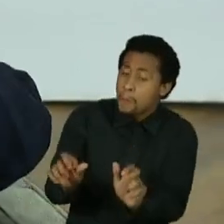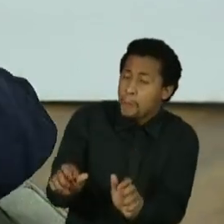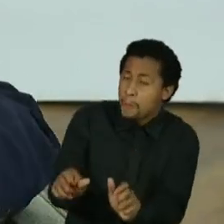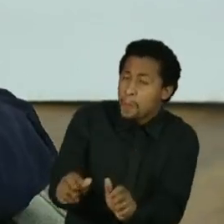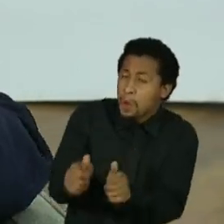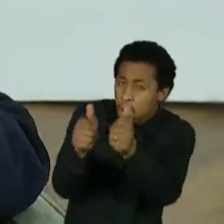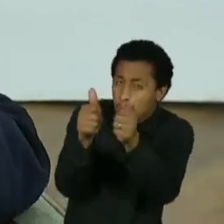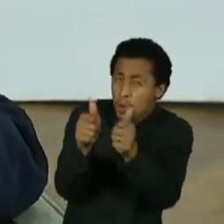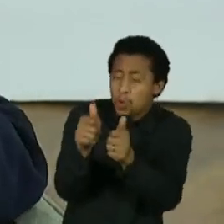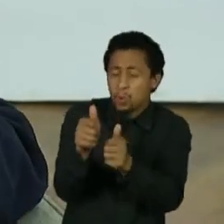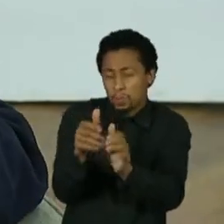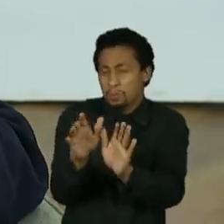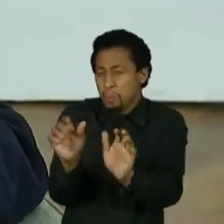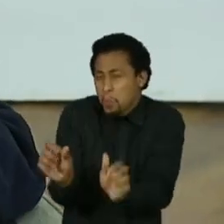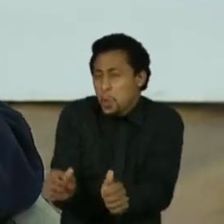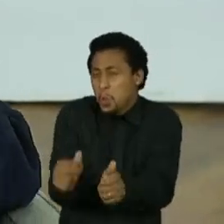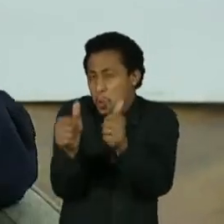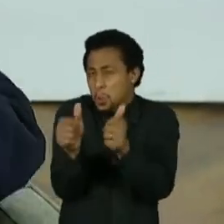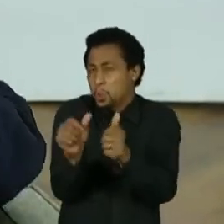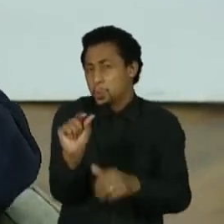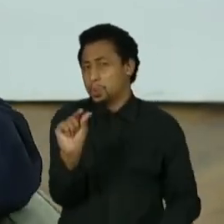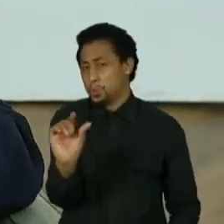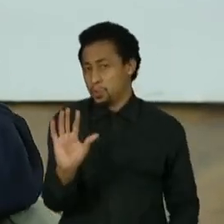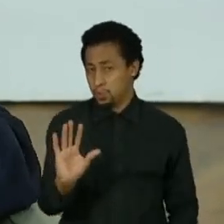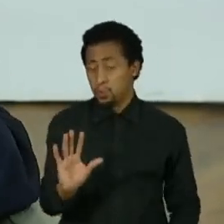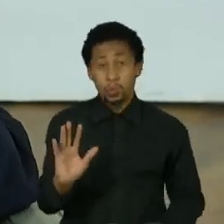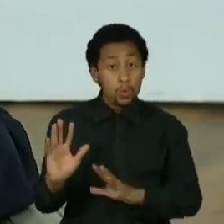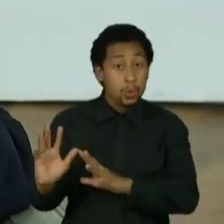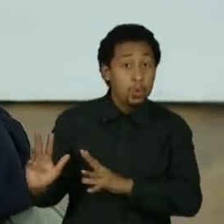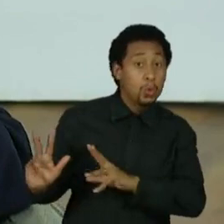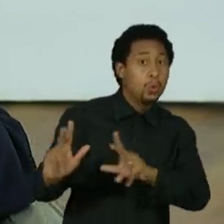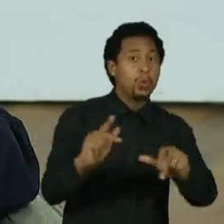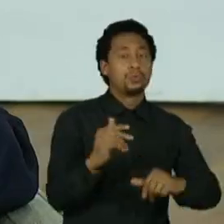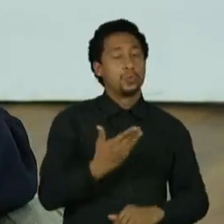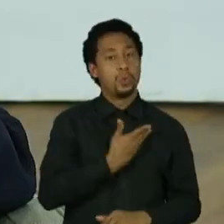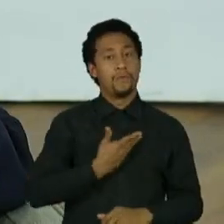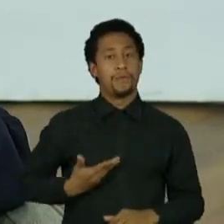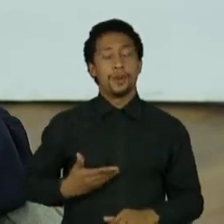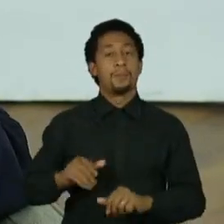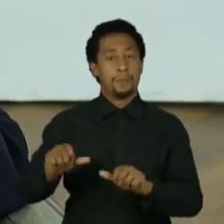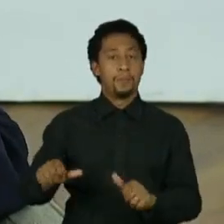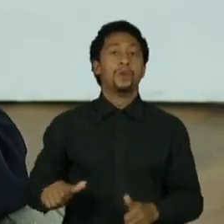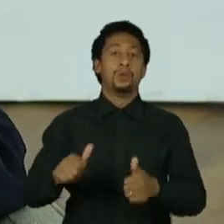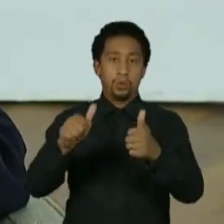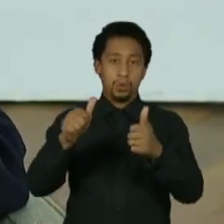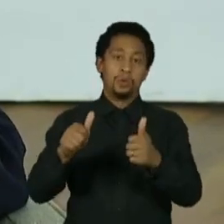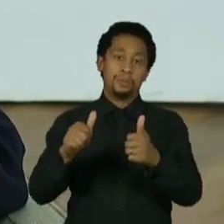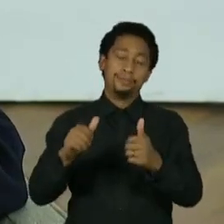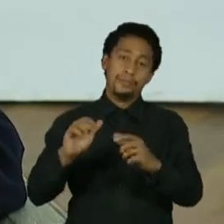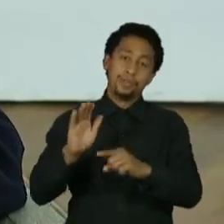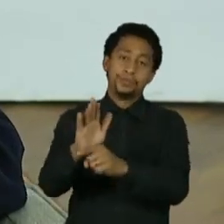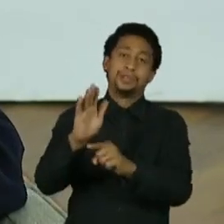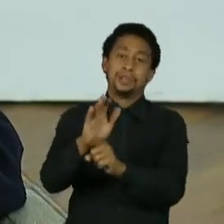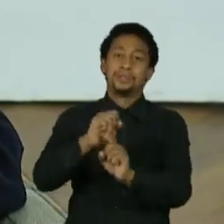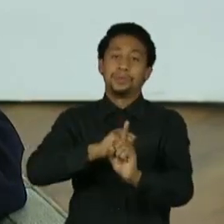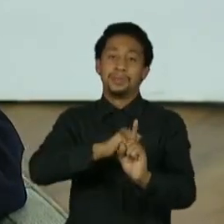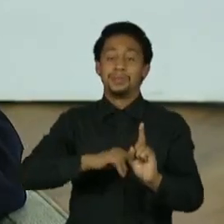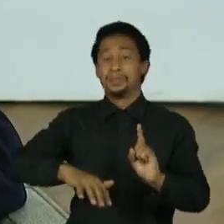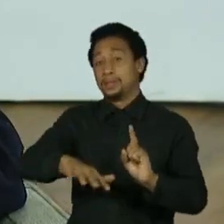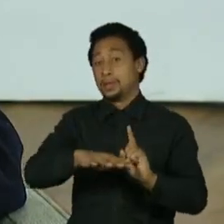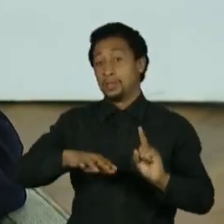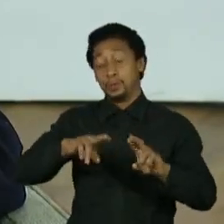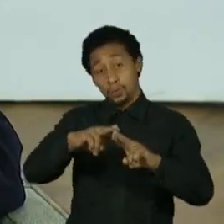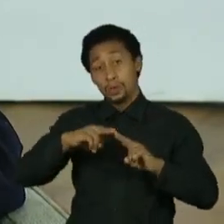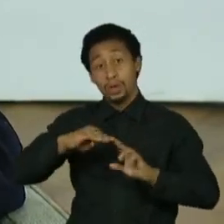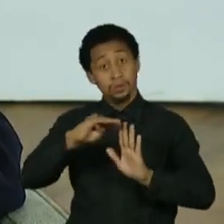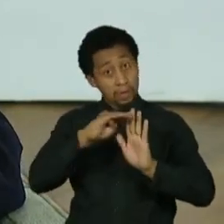governos avançaram no que puderam, e também pela força da sociedade civil, em relação à realização dos direitos humanos.